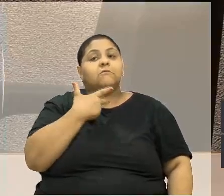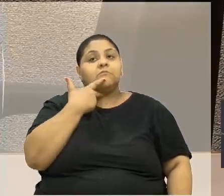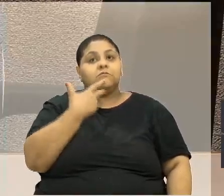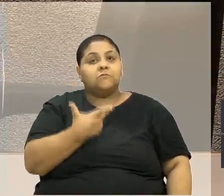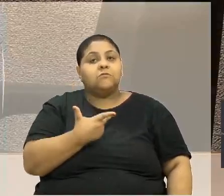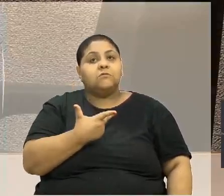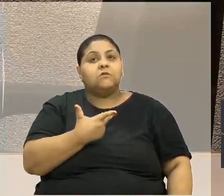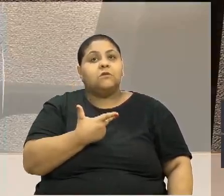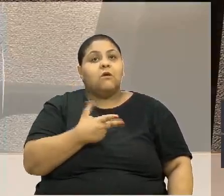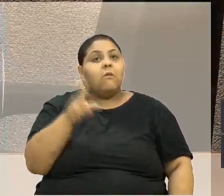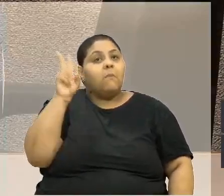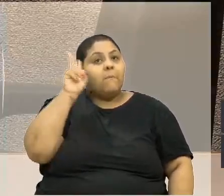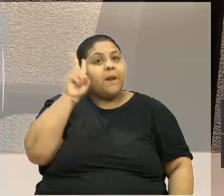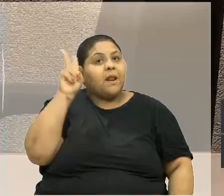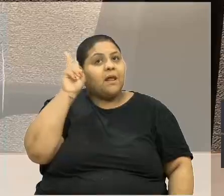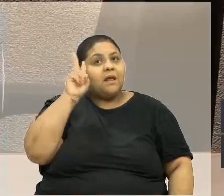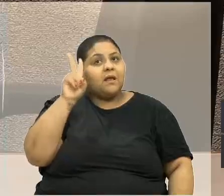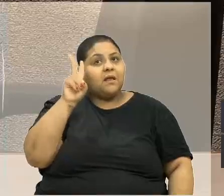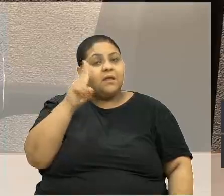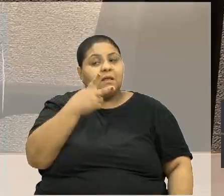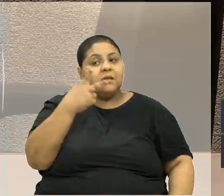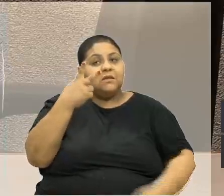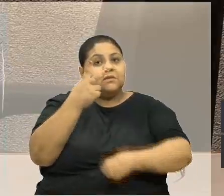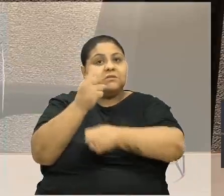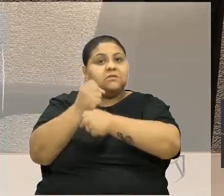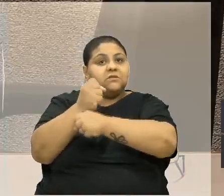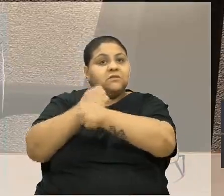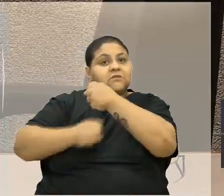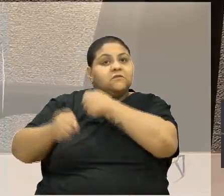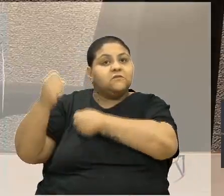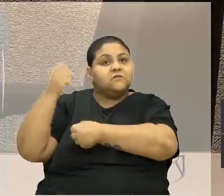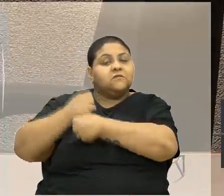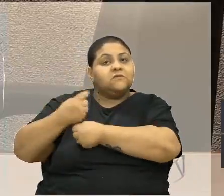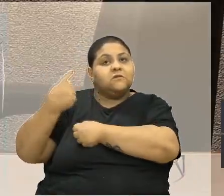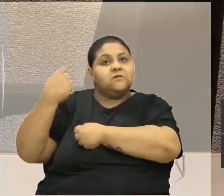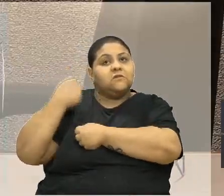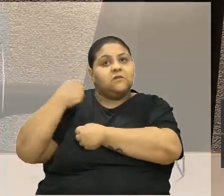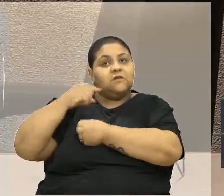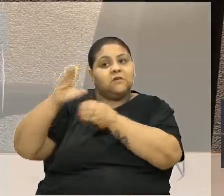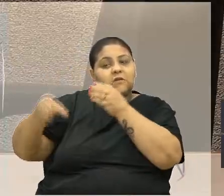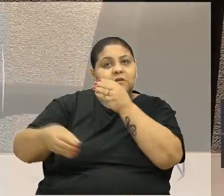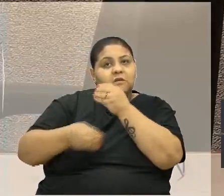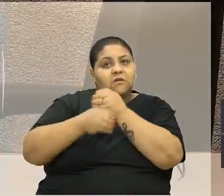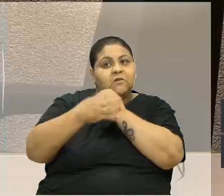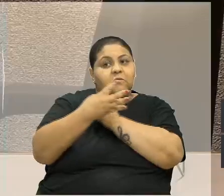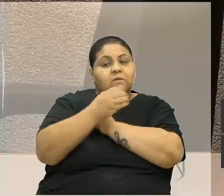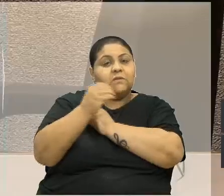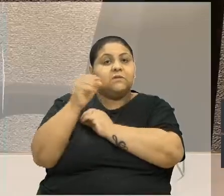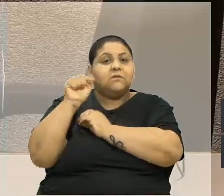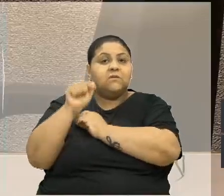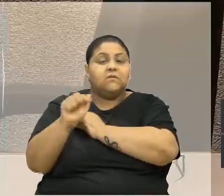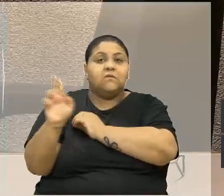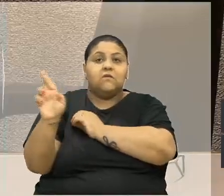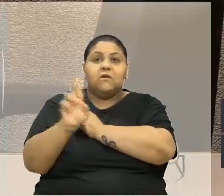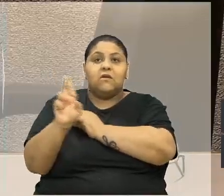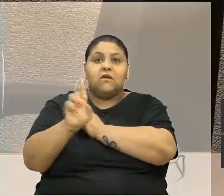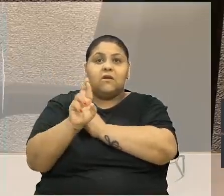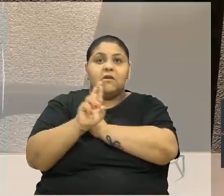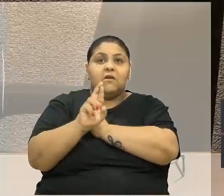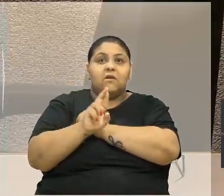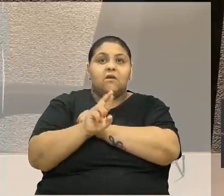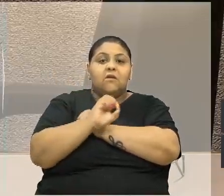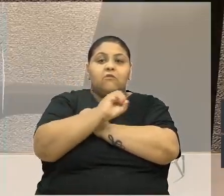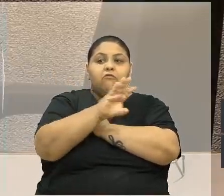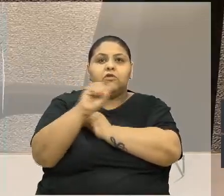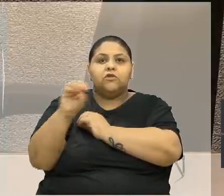aqui para relembrar que há 2 anos atrás eu trouxe uma emenda de 400 mil reais que foi distribuída para as